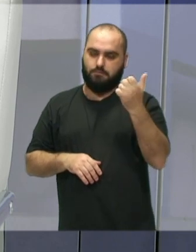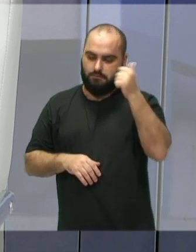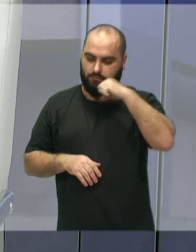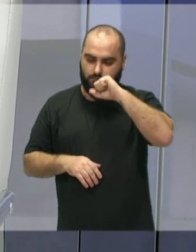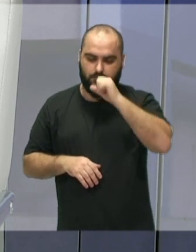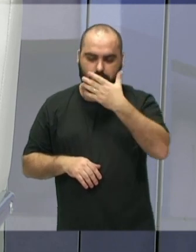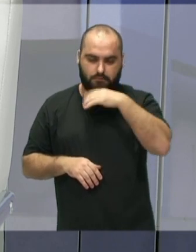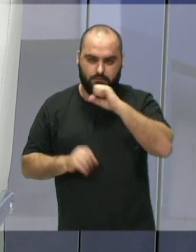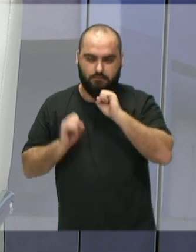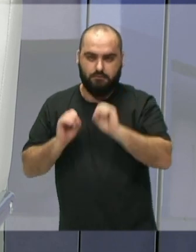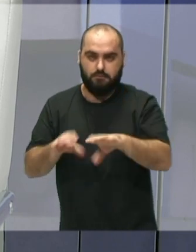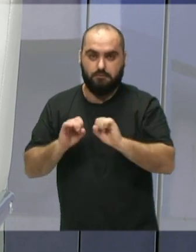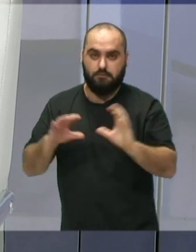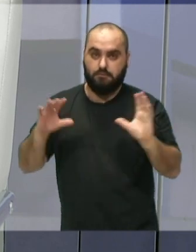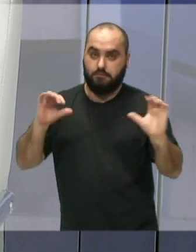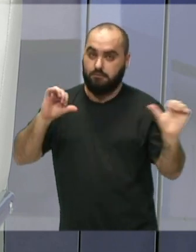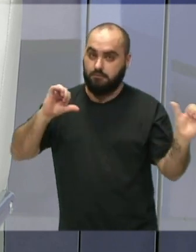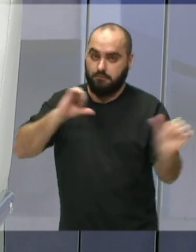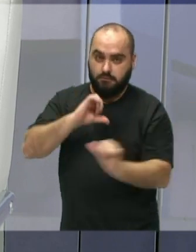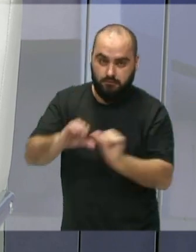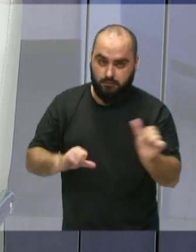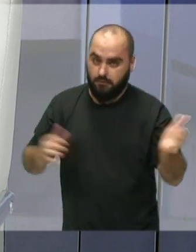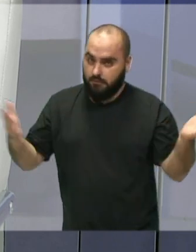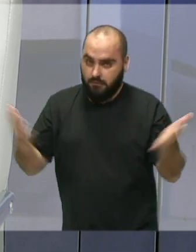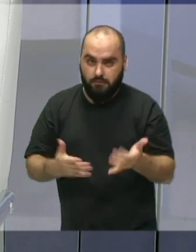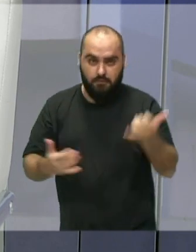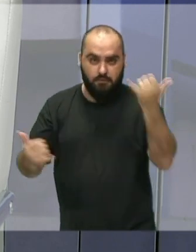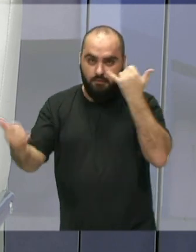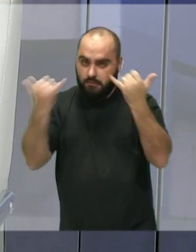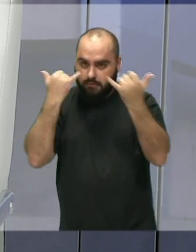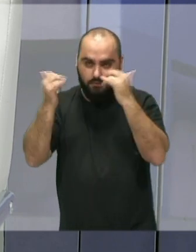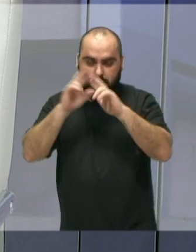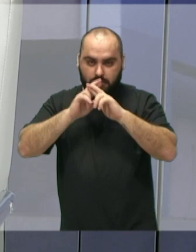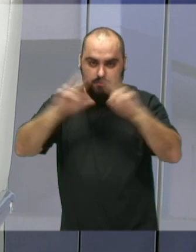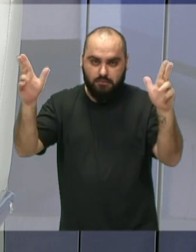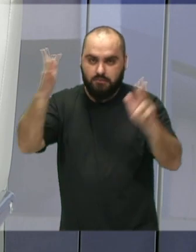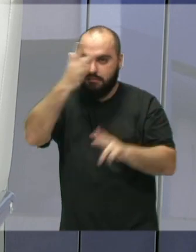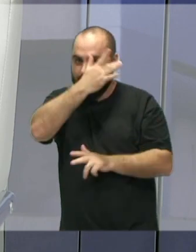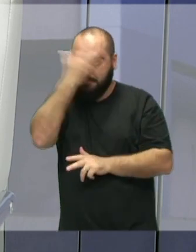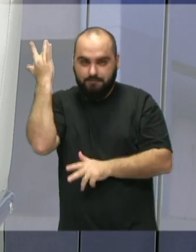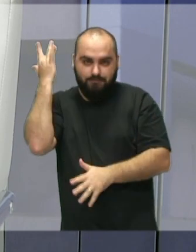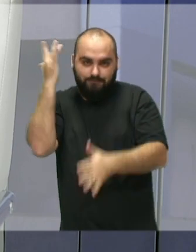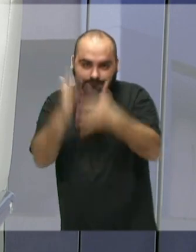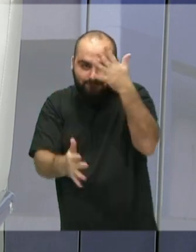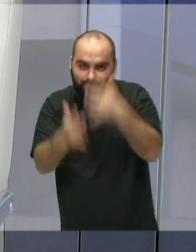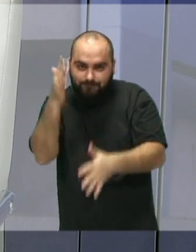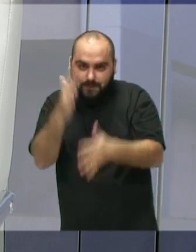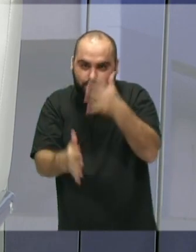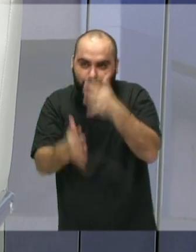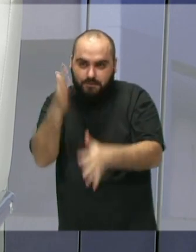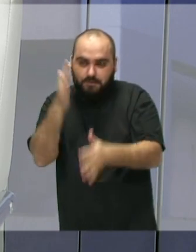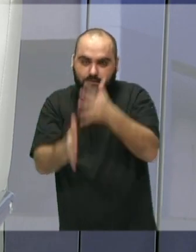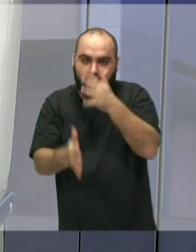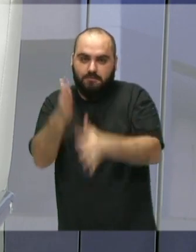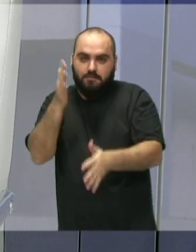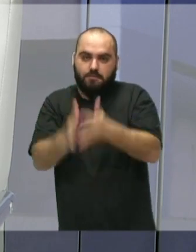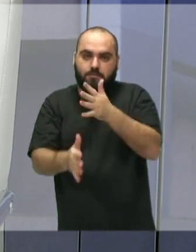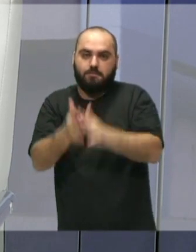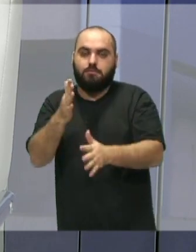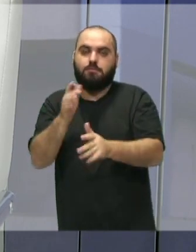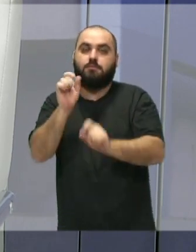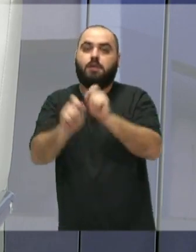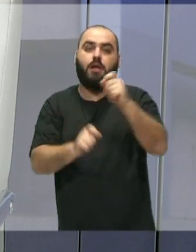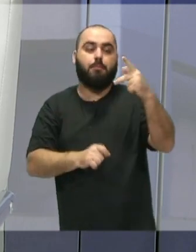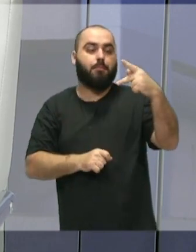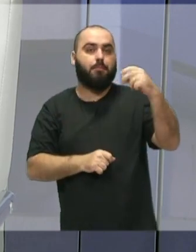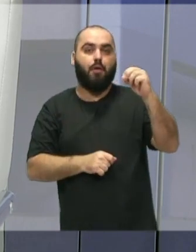mundo mudou. Hoje a gente tem outras informações. E as pessoas estão confundindo um pouco não, muito, posse com amor.